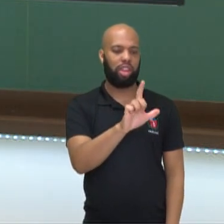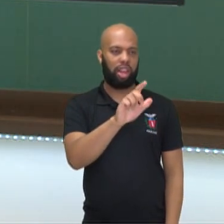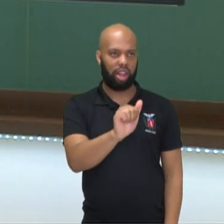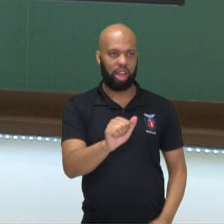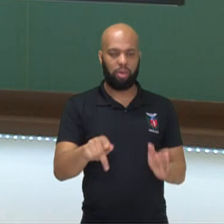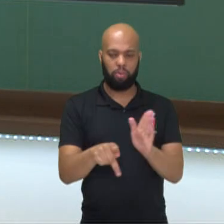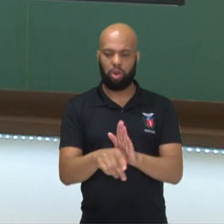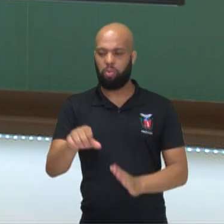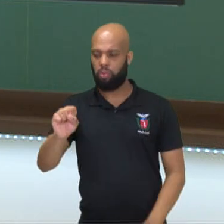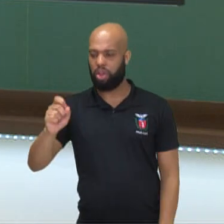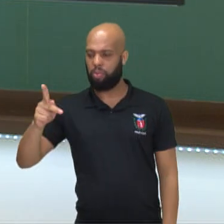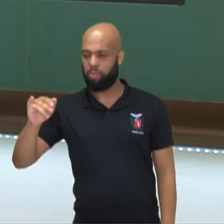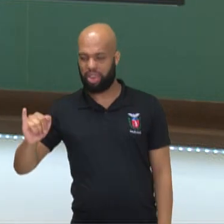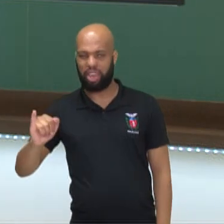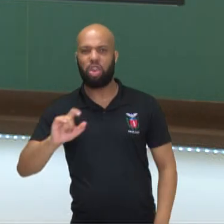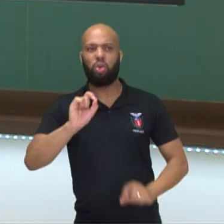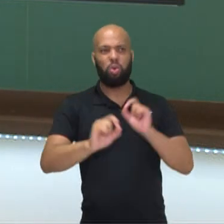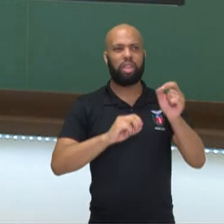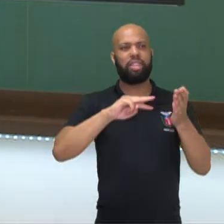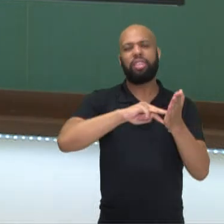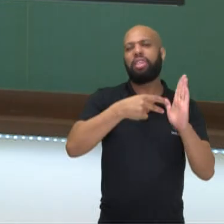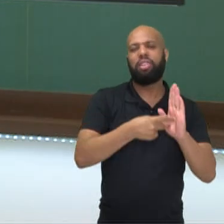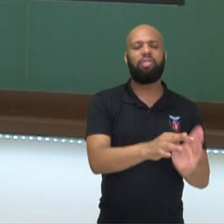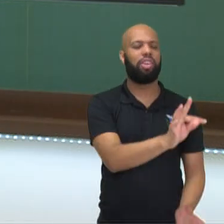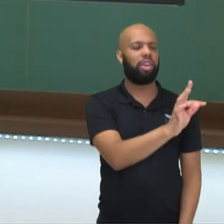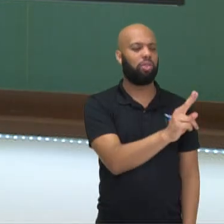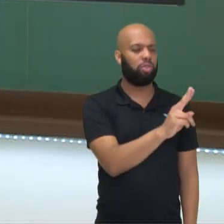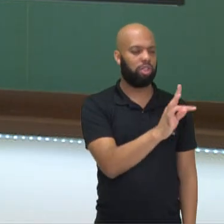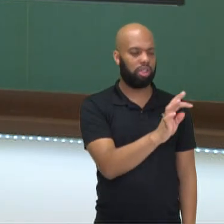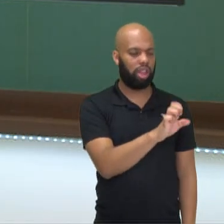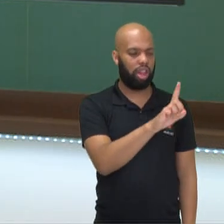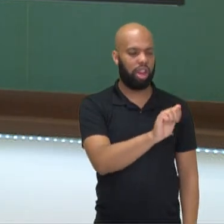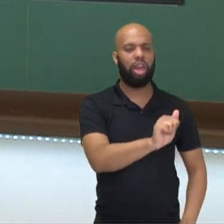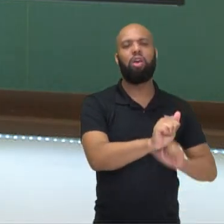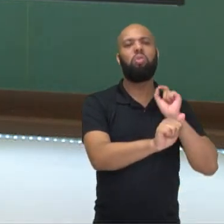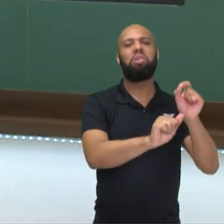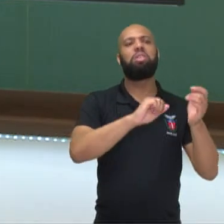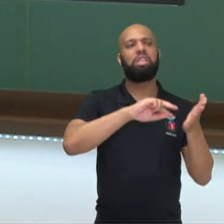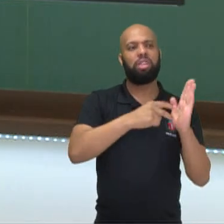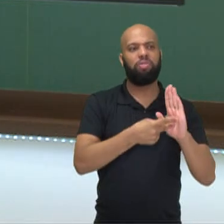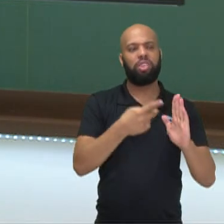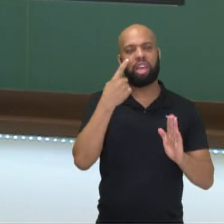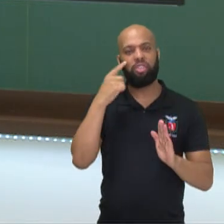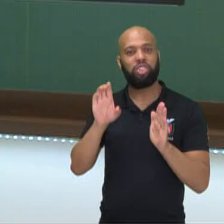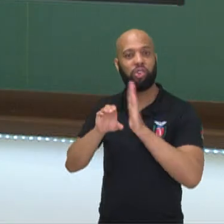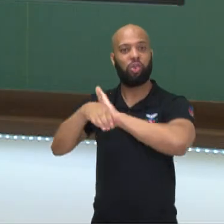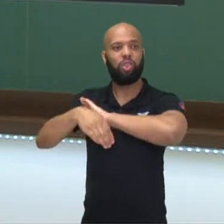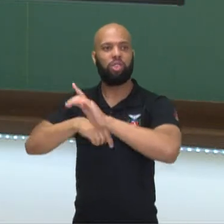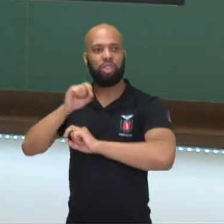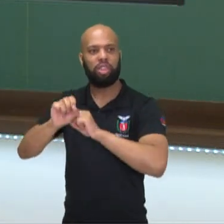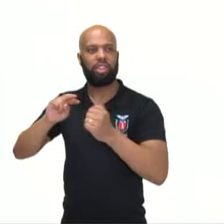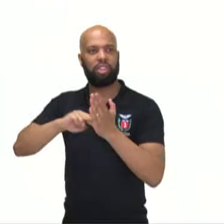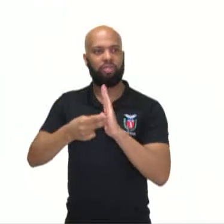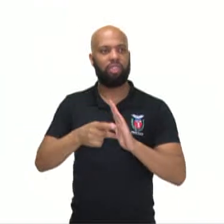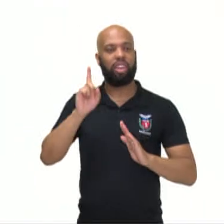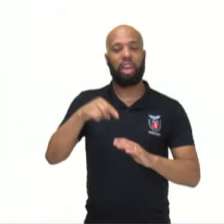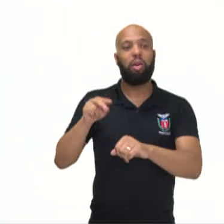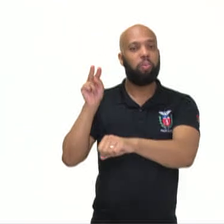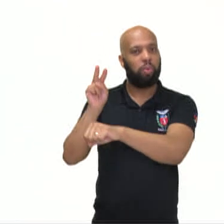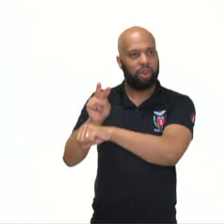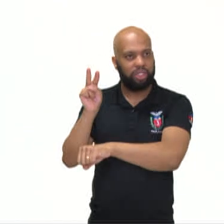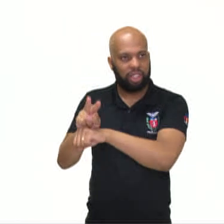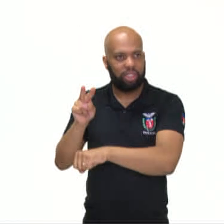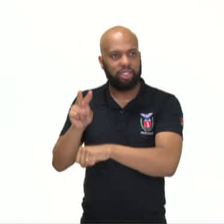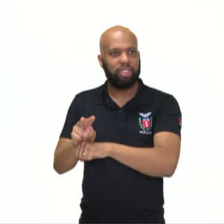SPI, Serviço de Proteção aos Índios. O que é tutela? Olha, criança, eu coloquei para você a definição aqui embaixo. É a